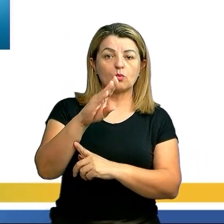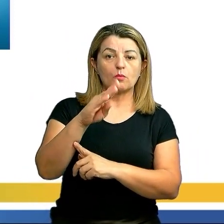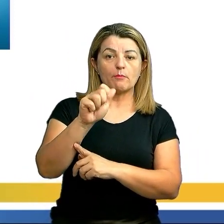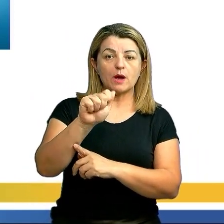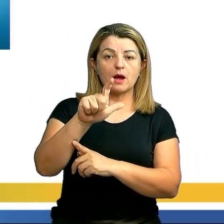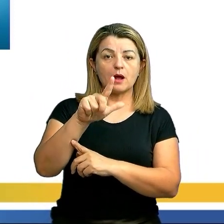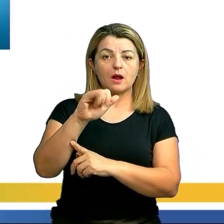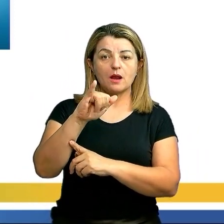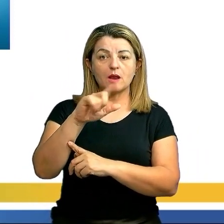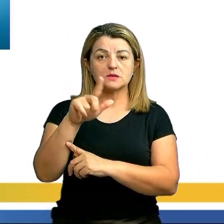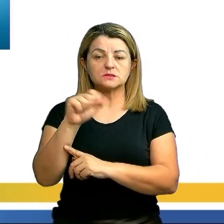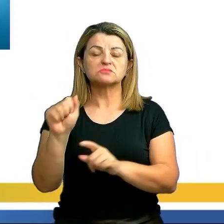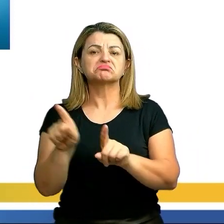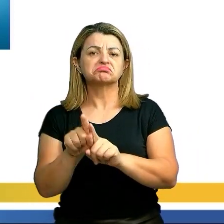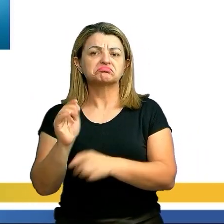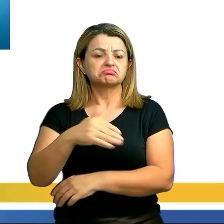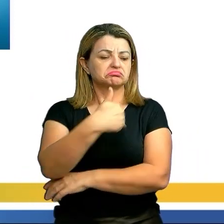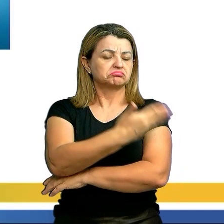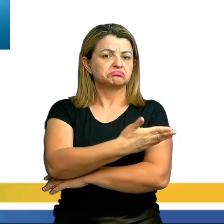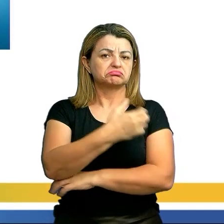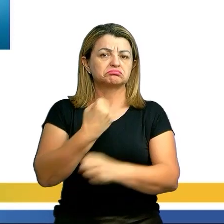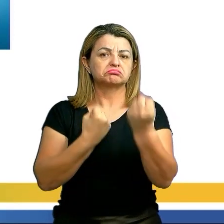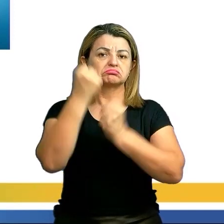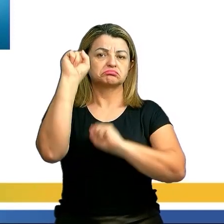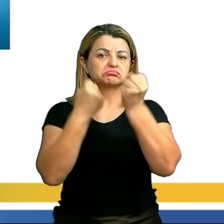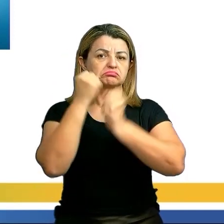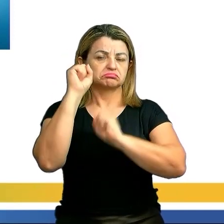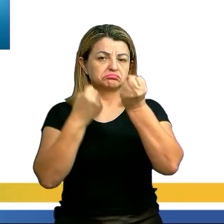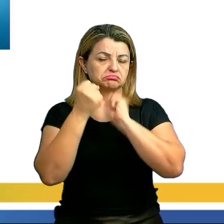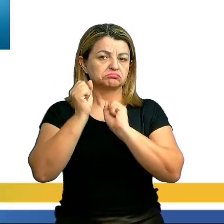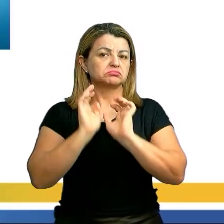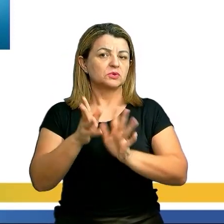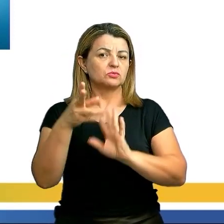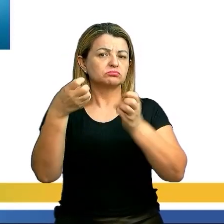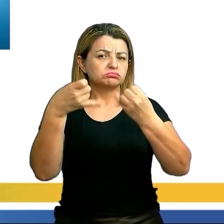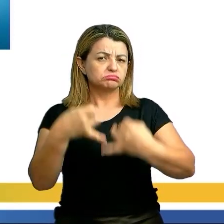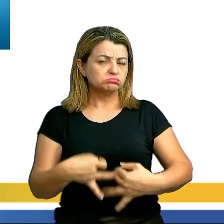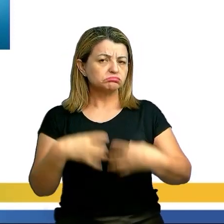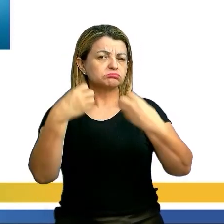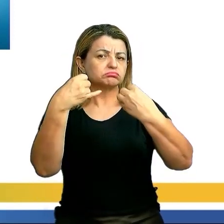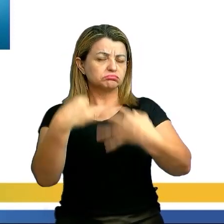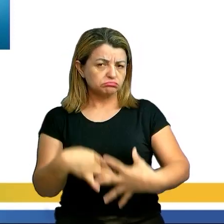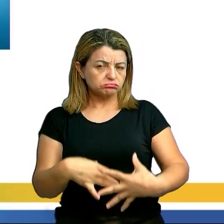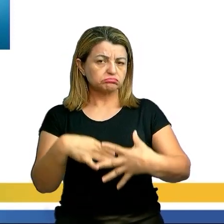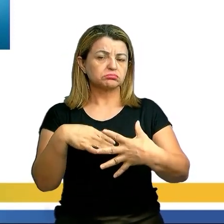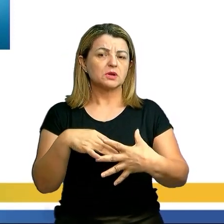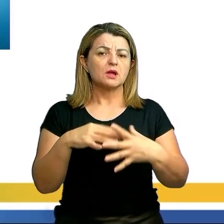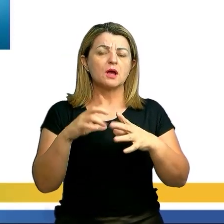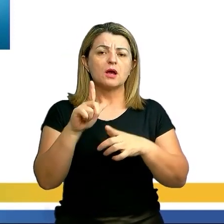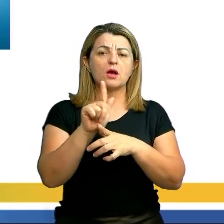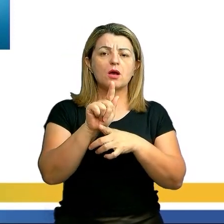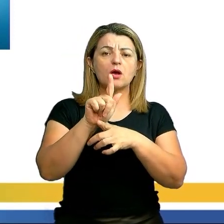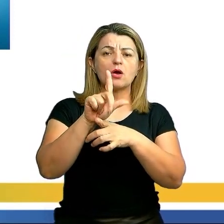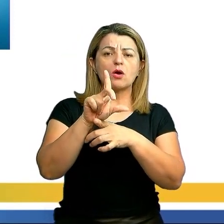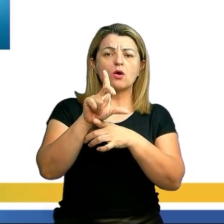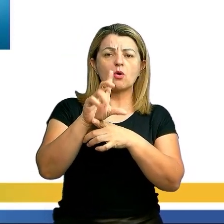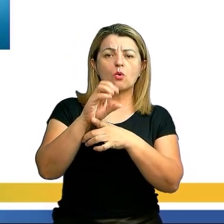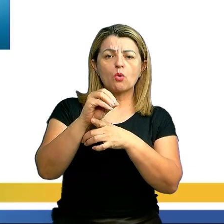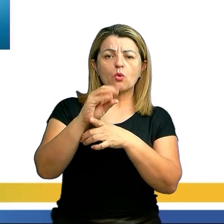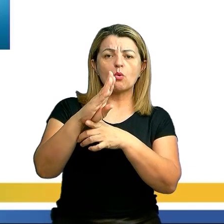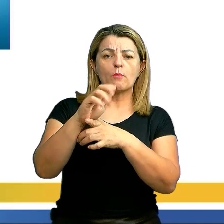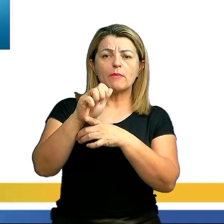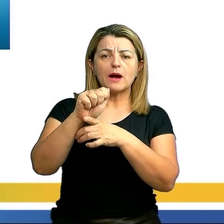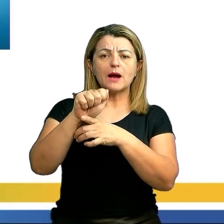a Revolução Industrial. Aquela coisa que a gente tanto fala de que a globalização ela uniu os países do